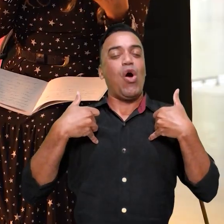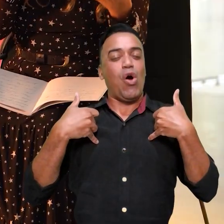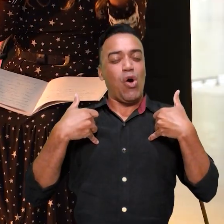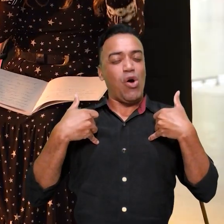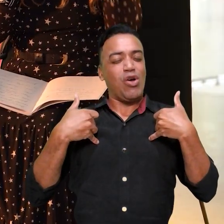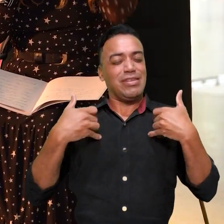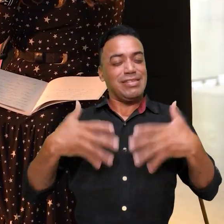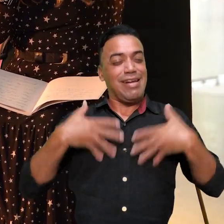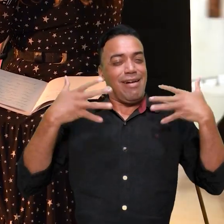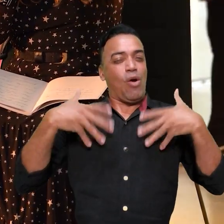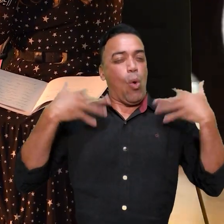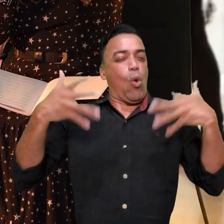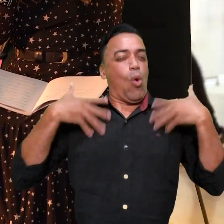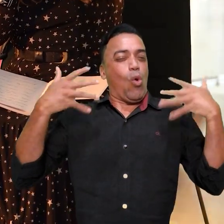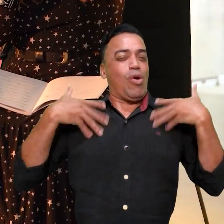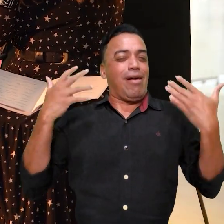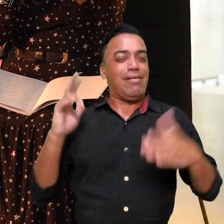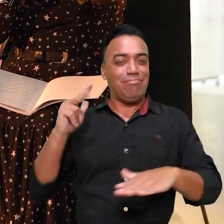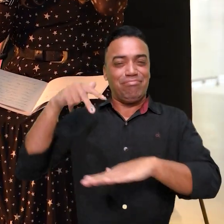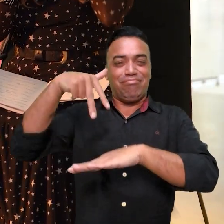muito contente de estar aqui.